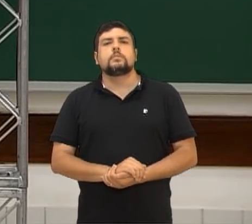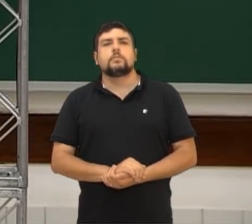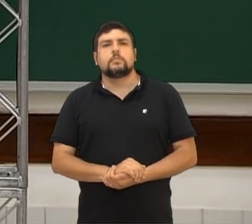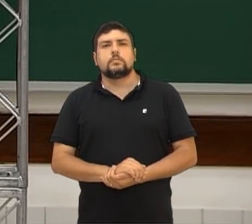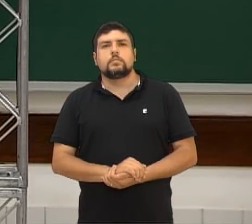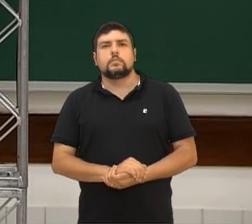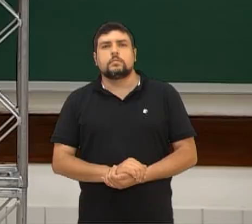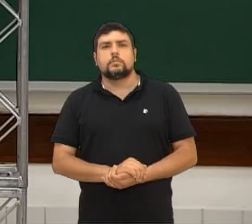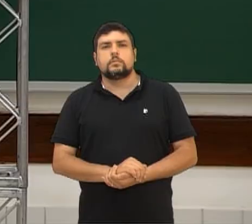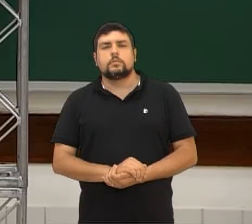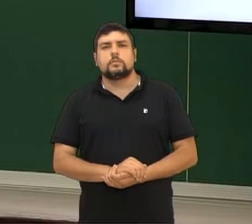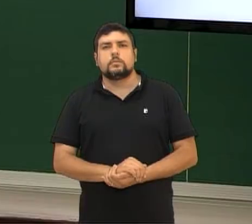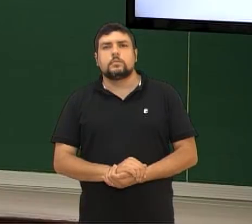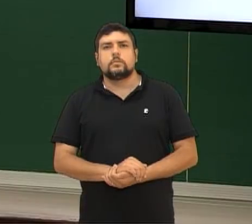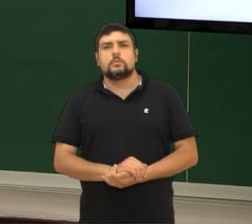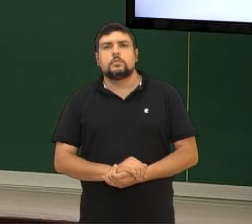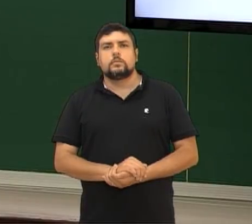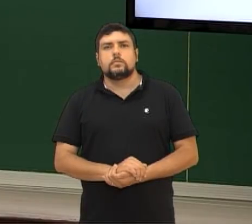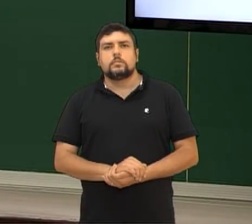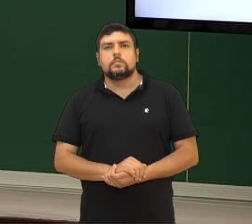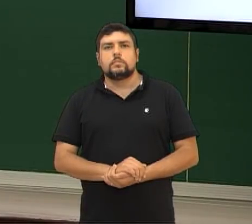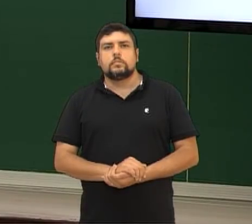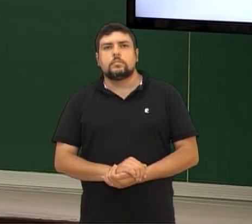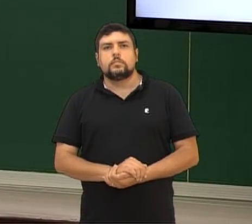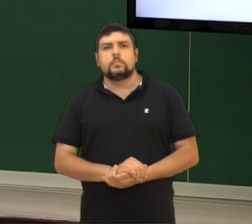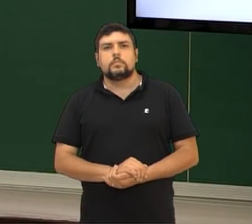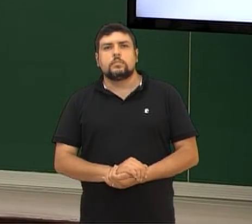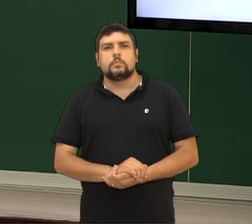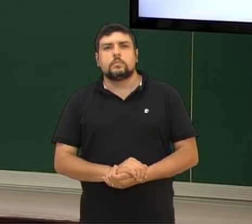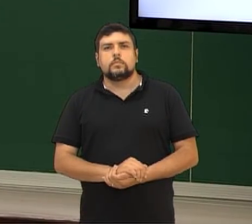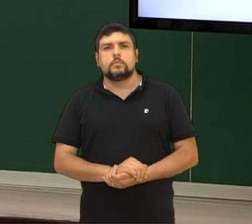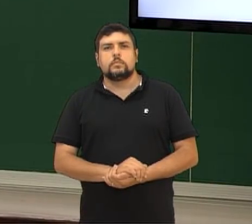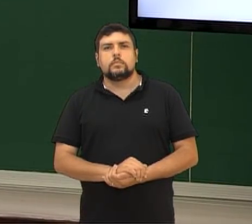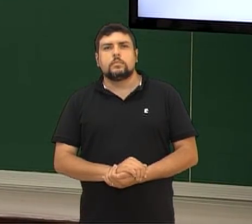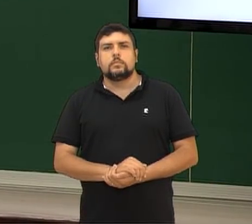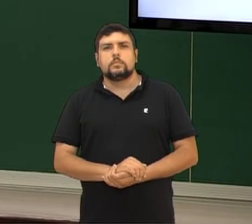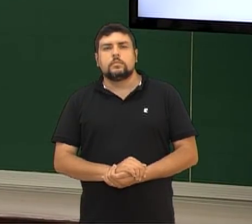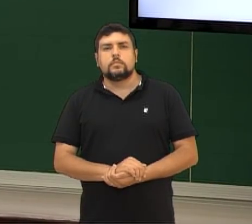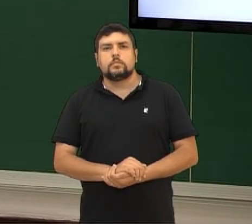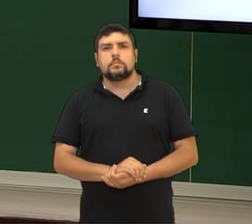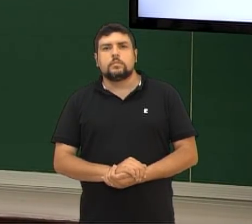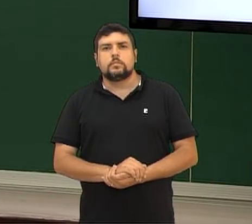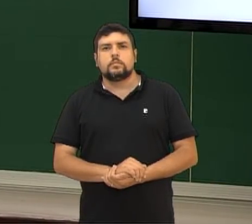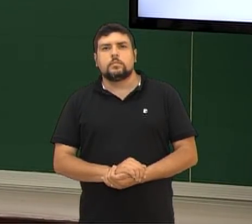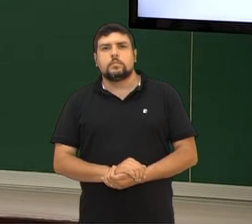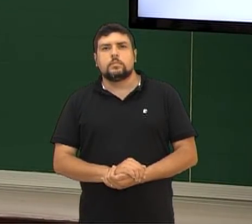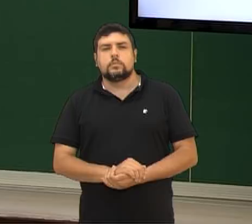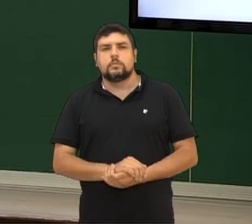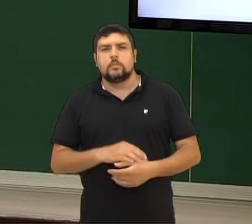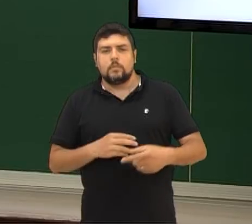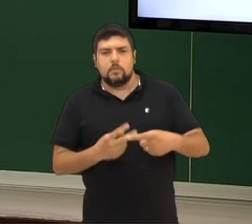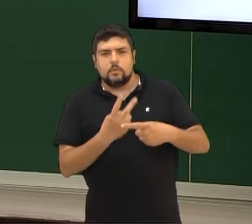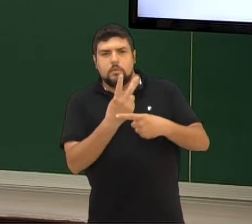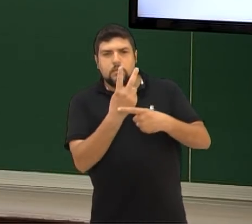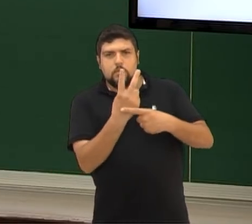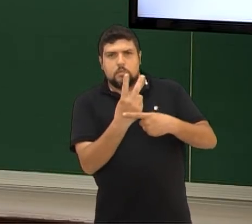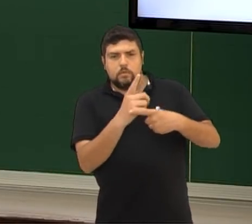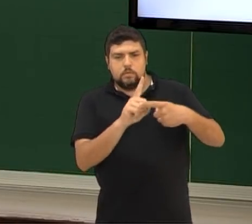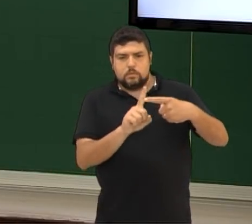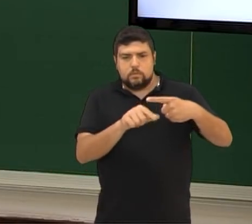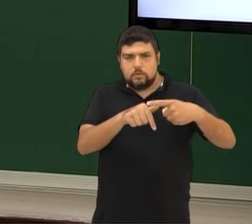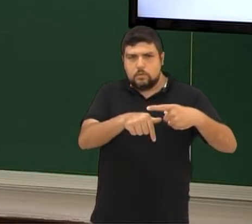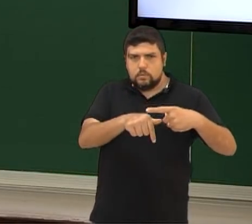e 8 sobre 68. Ele quer saber, na pergunta, se elas são equivalentes, se elas